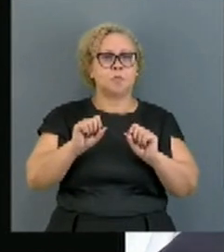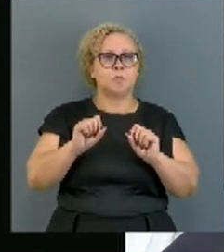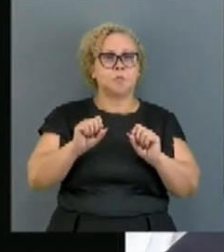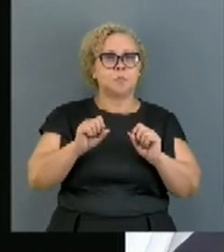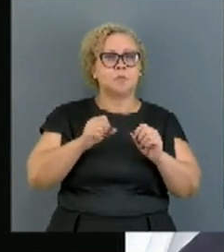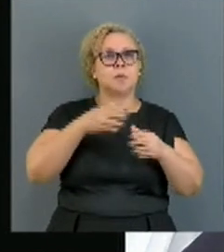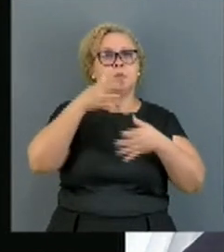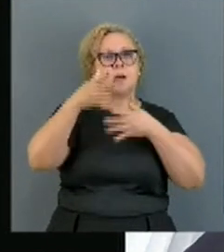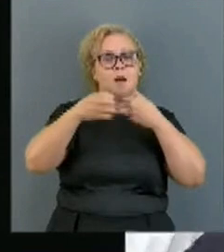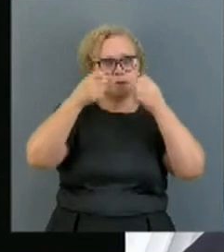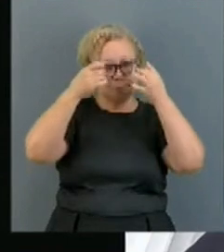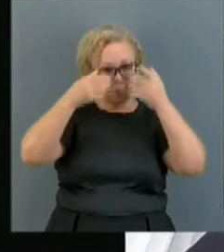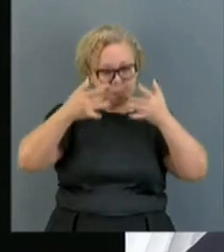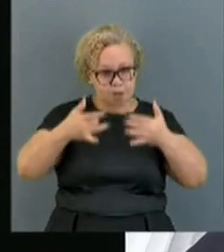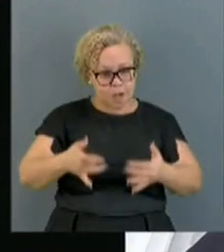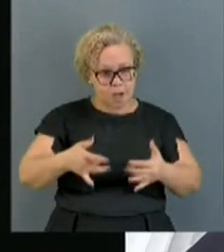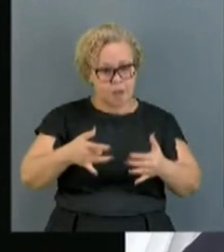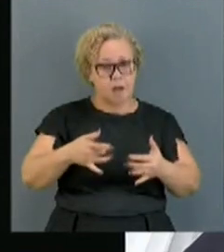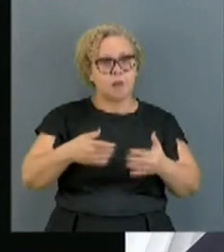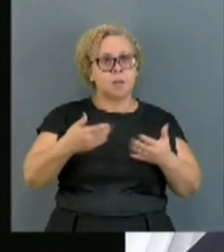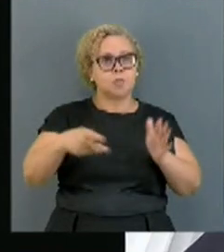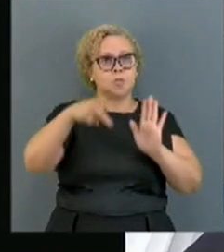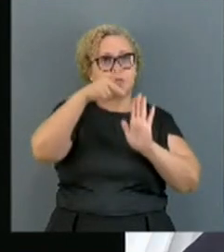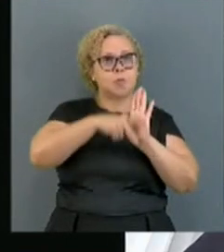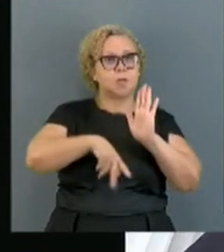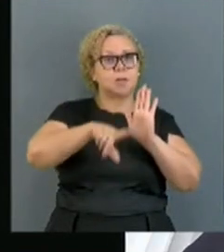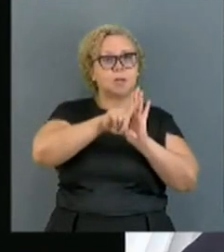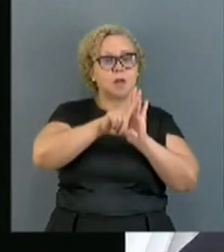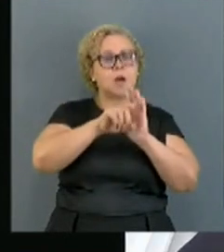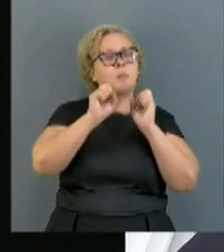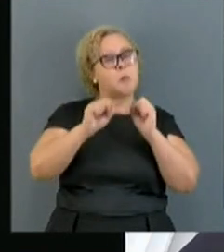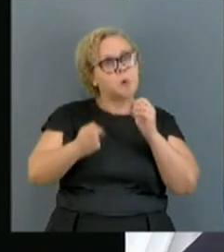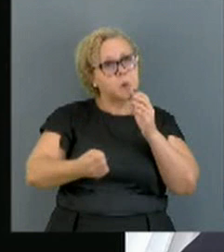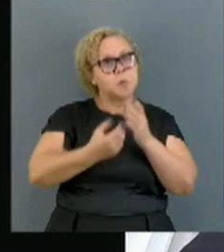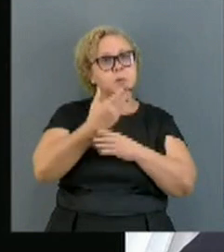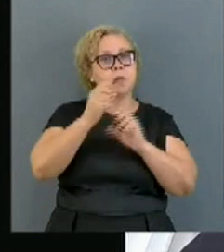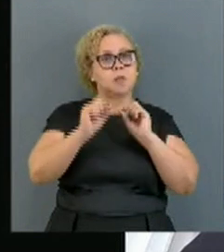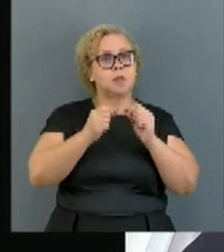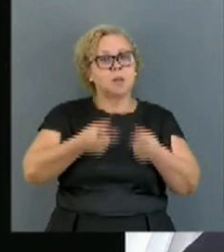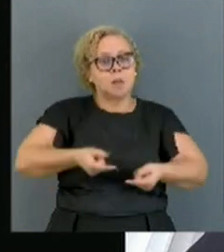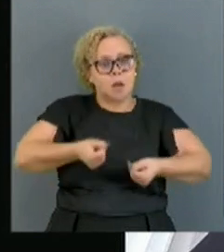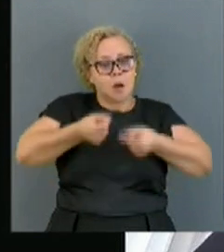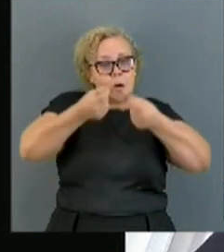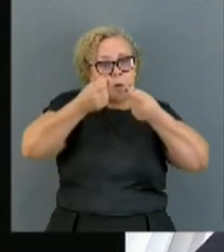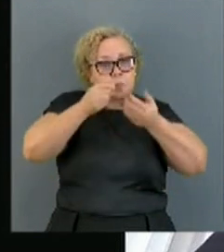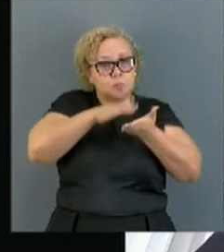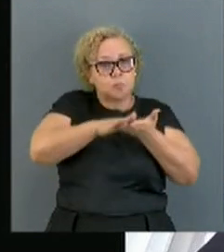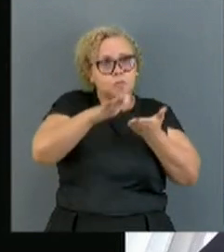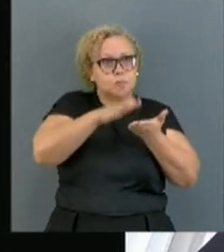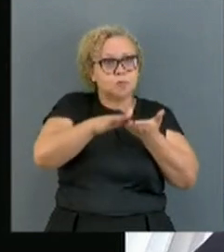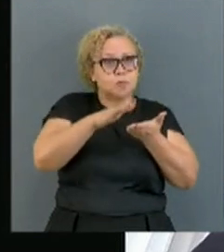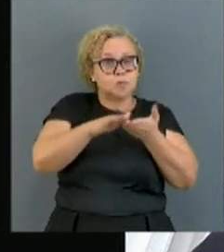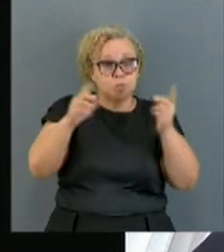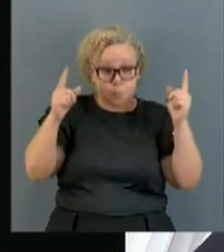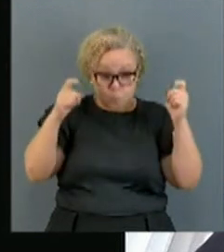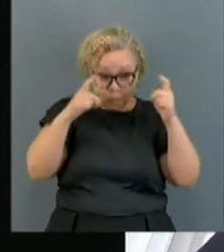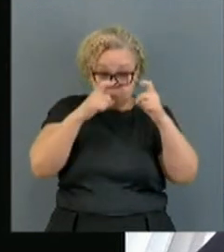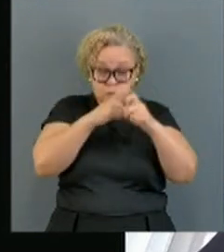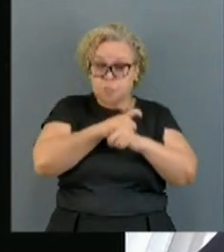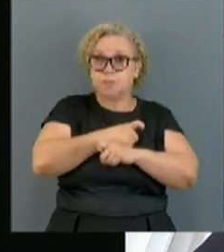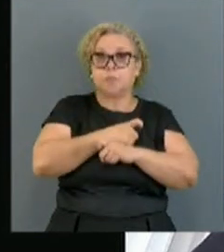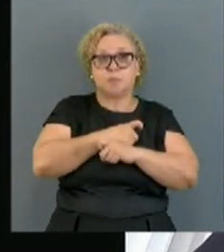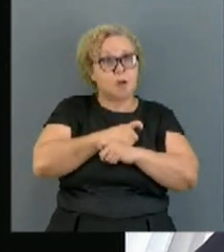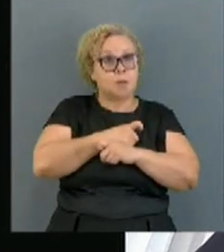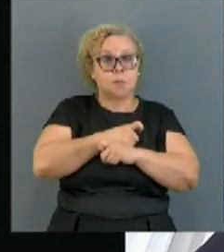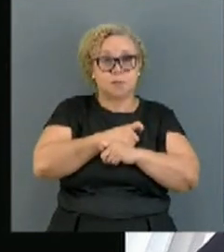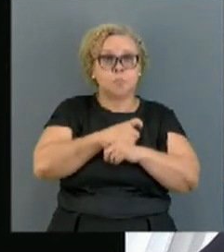colocado dentro do projeto de lei, pode gerar um custo e uma dificuldade extrema. Eu vou tentar dar alguns